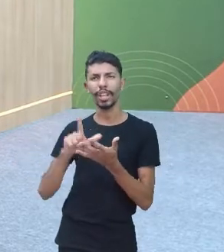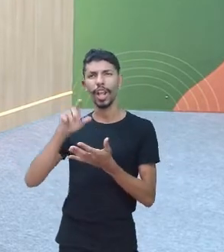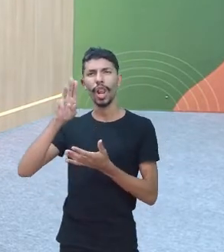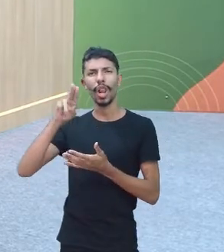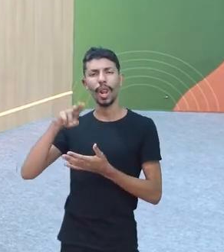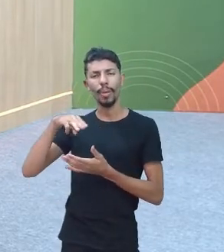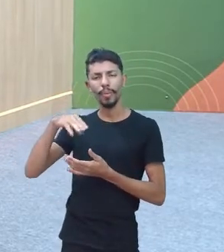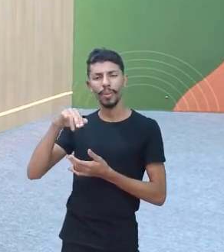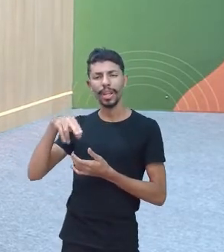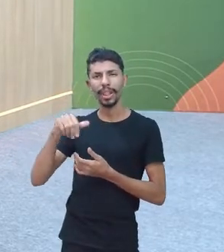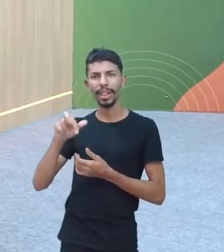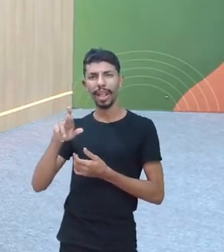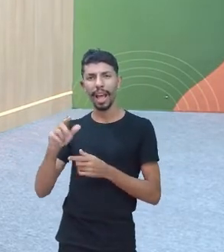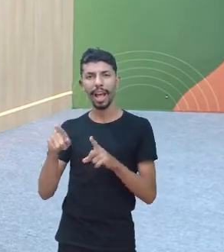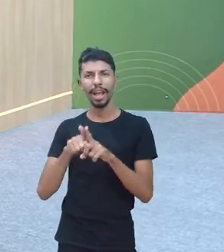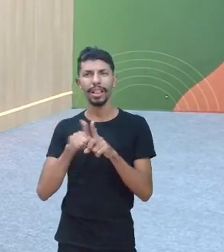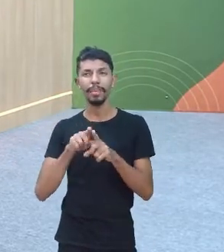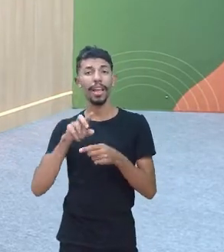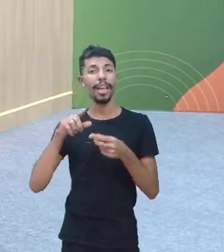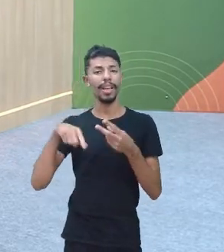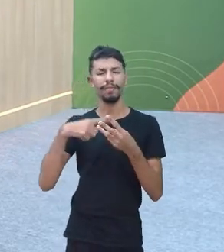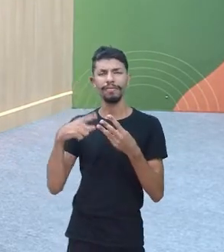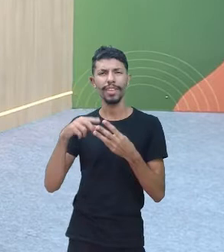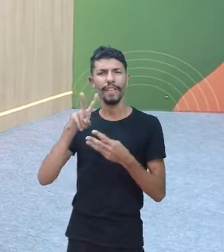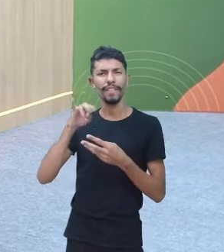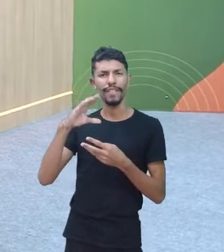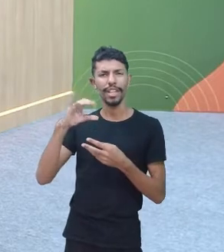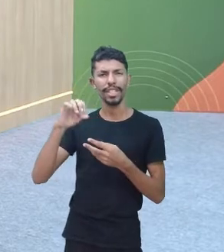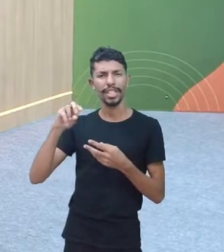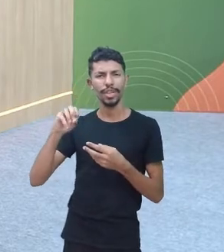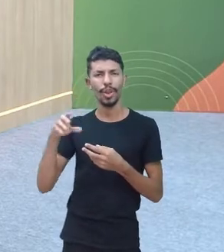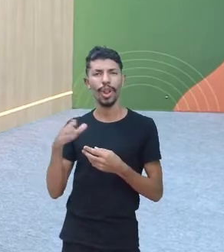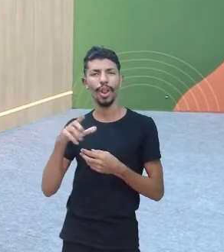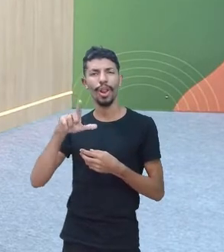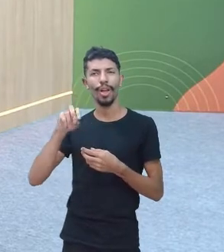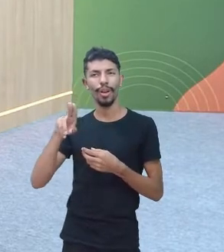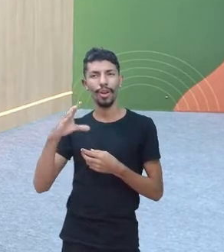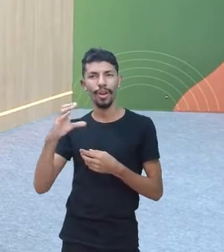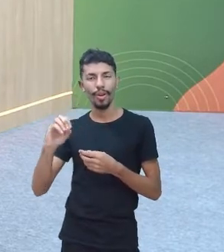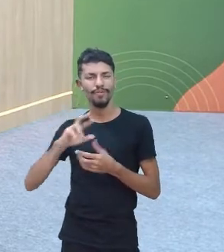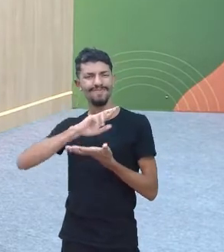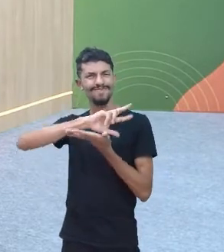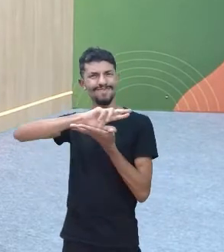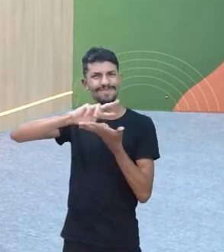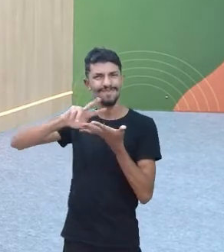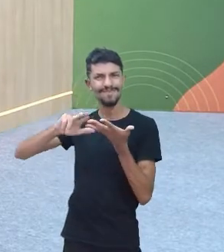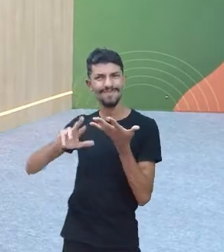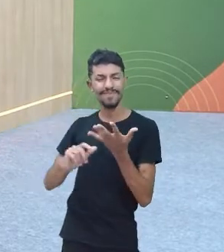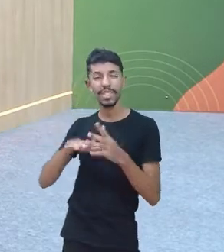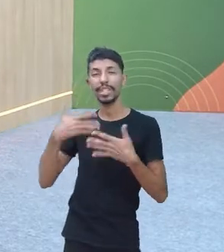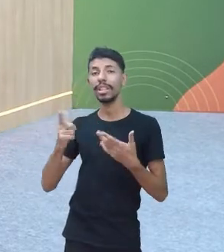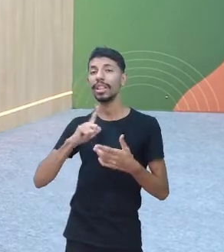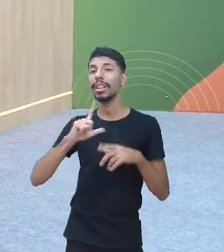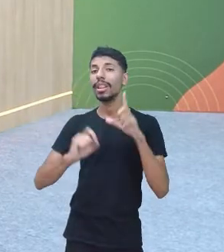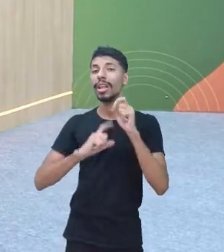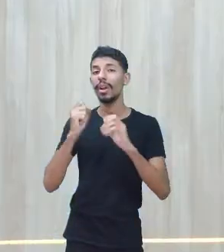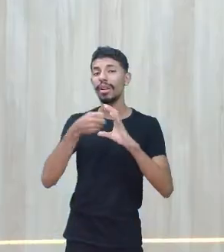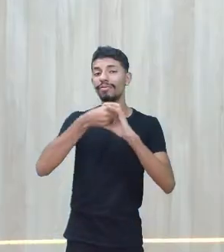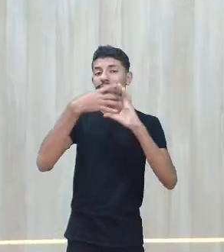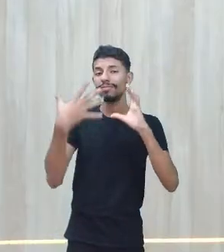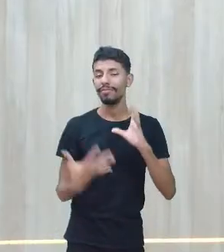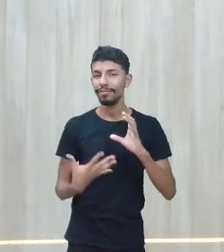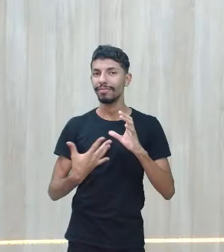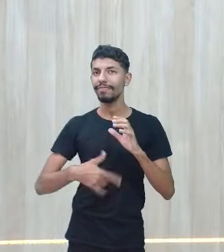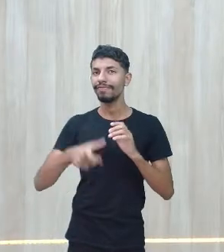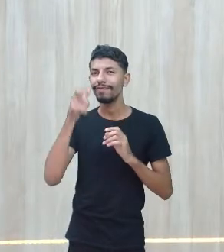Luminar, Mancha de Batom, Vício Louco, Banda Carícia. E aí tem uma característica muito interessante,